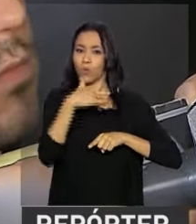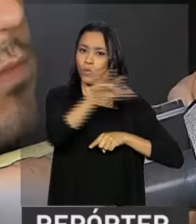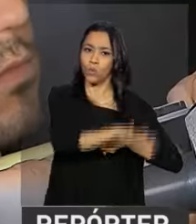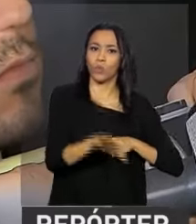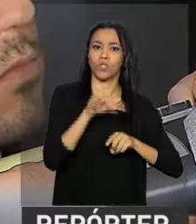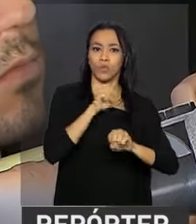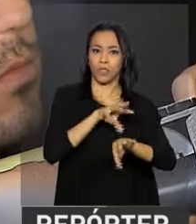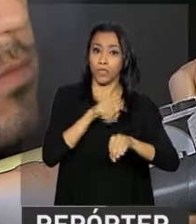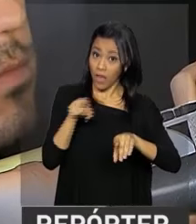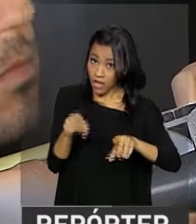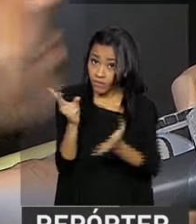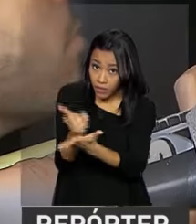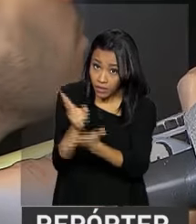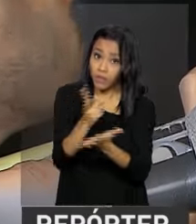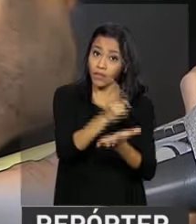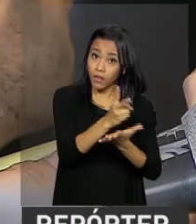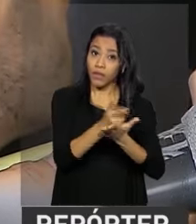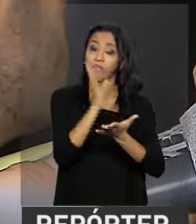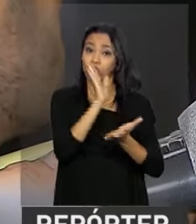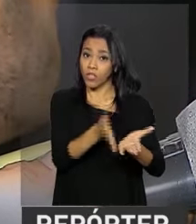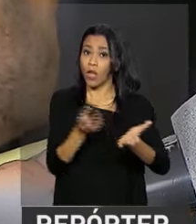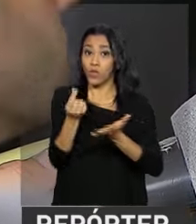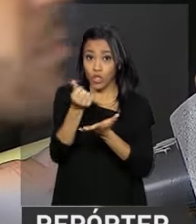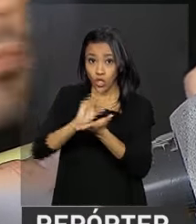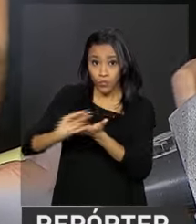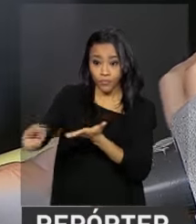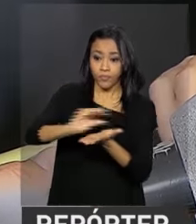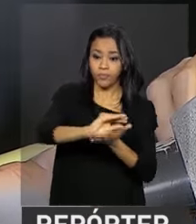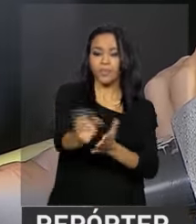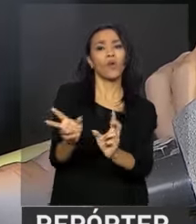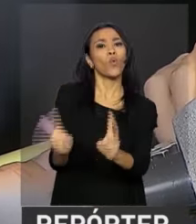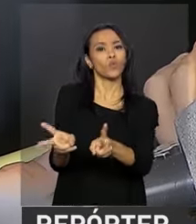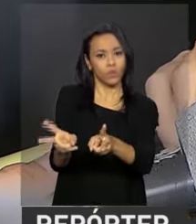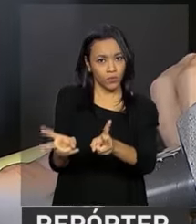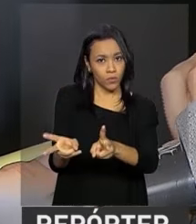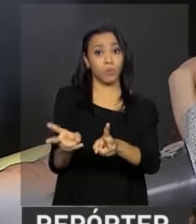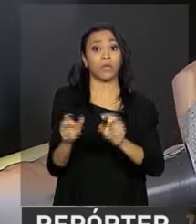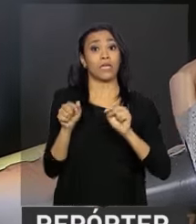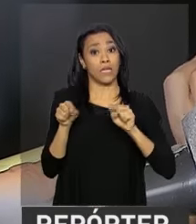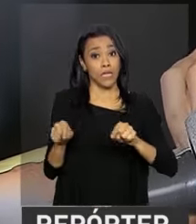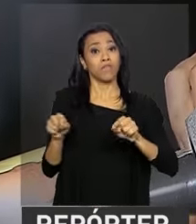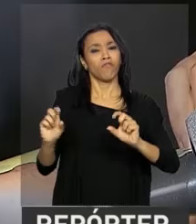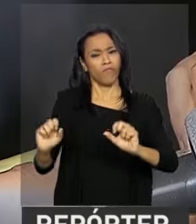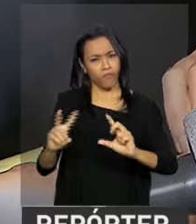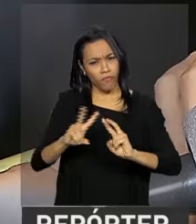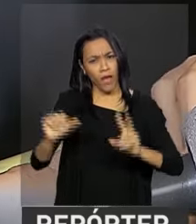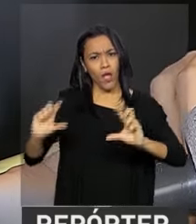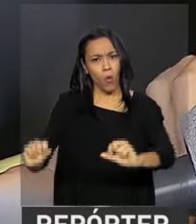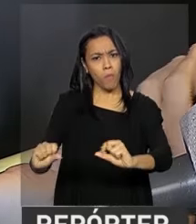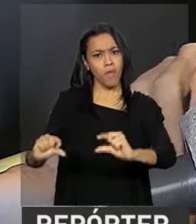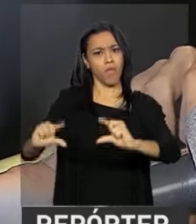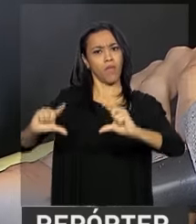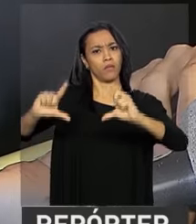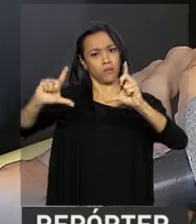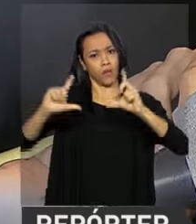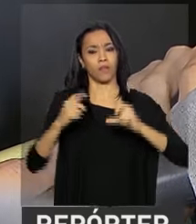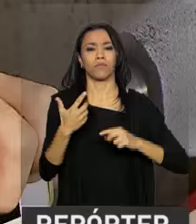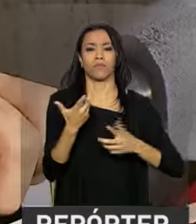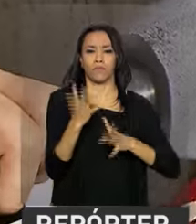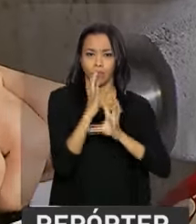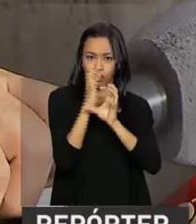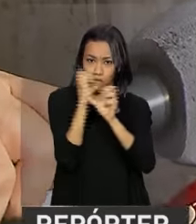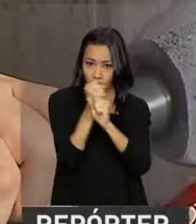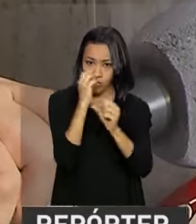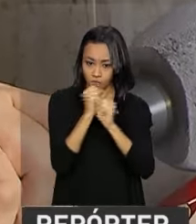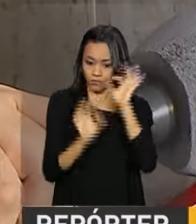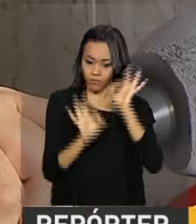esses estão preservados, os investimentos já feitos até agora serão mantidos e esses investimentos eles crescerão na mesma proporção da despesa do governo.